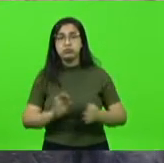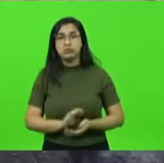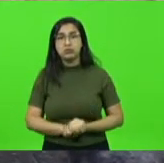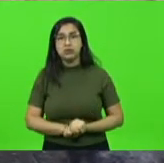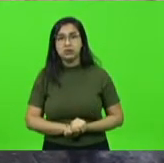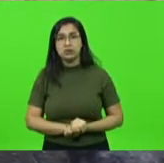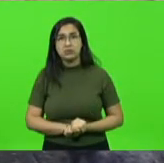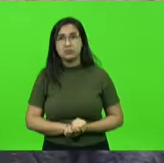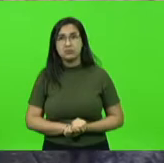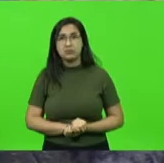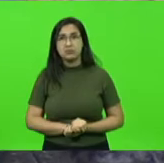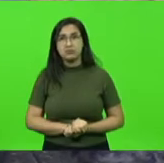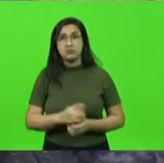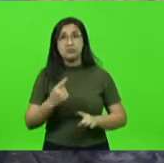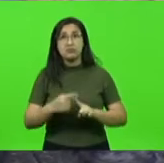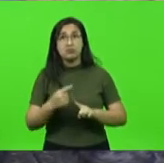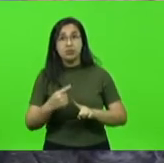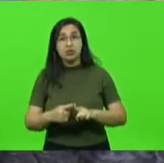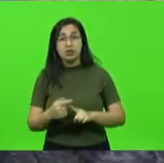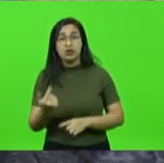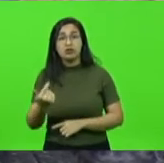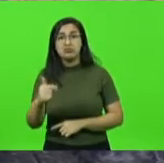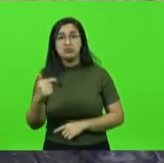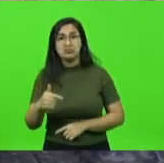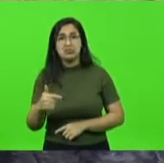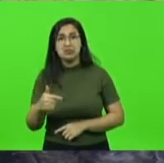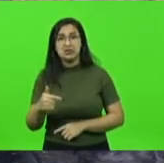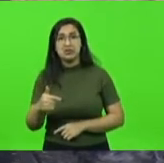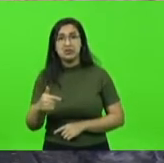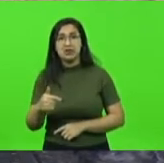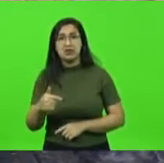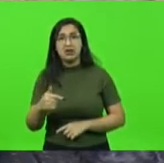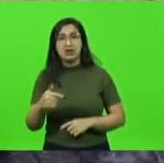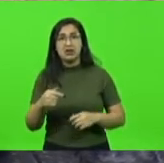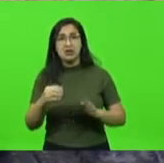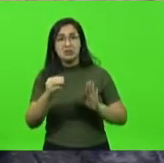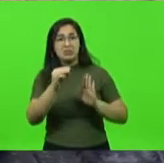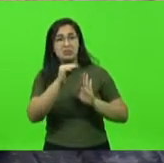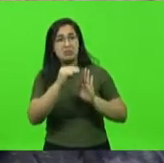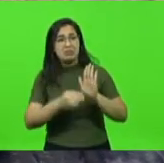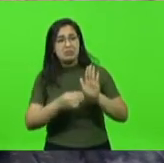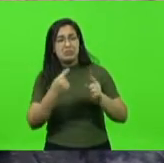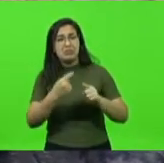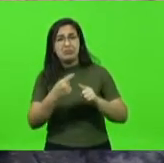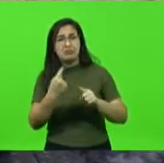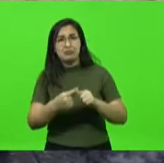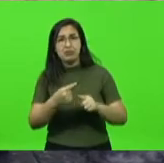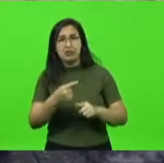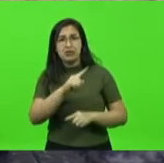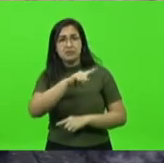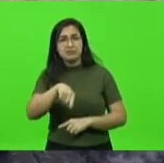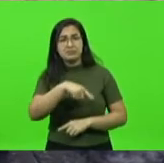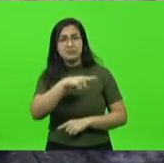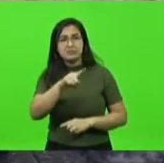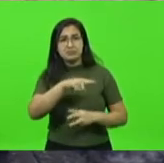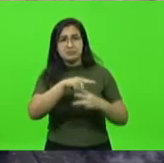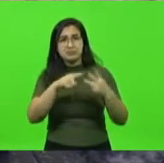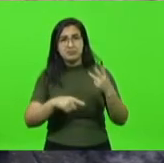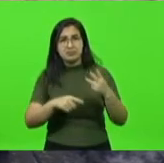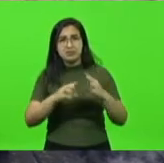três juntas. Por quê? Porque não existe justificativa para falar que as três considerações semelhantes e devem ser colocadas